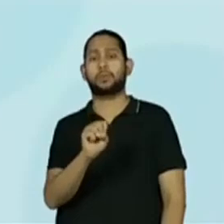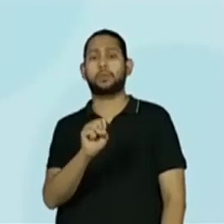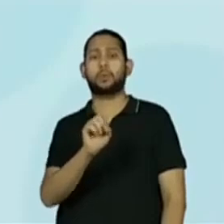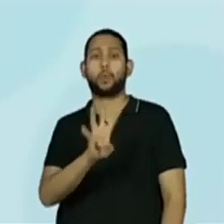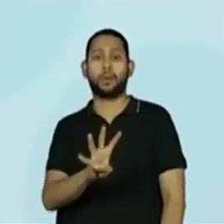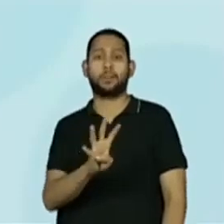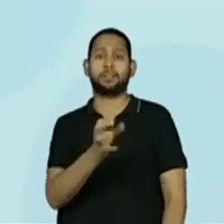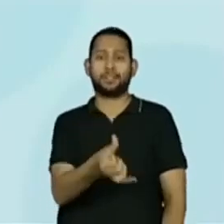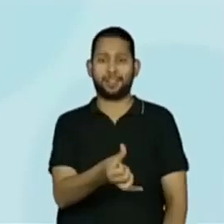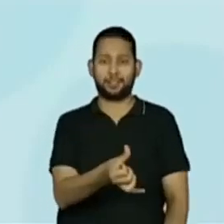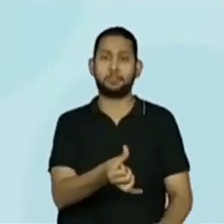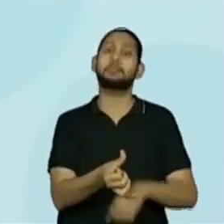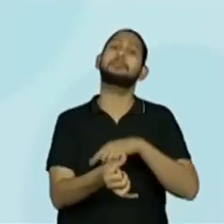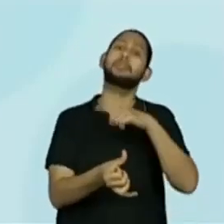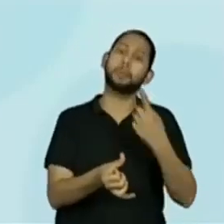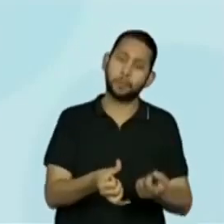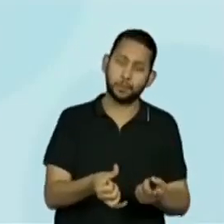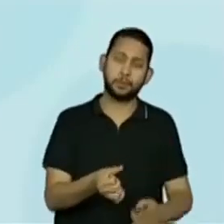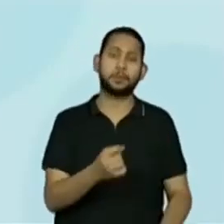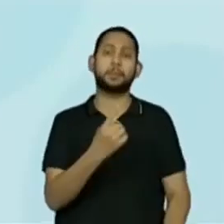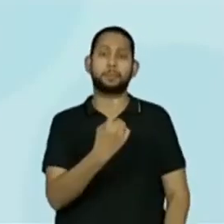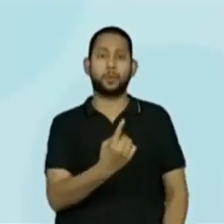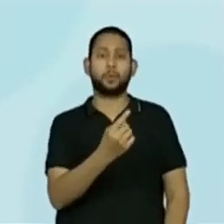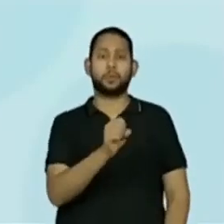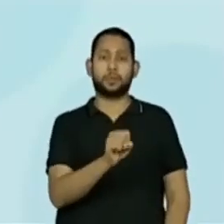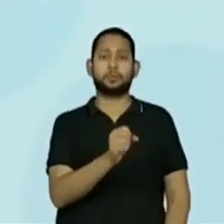E, logo em seguida,